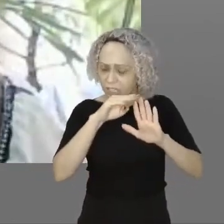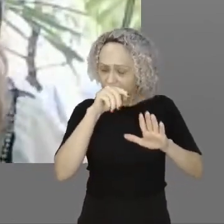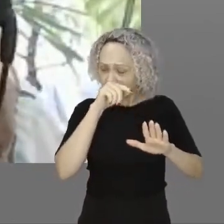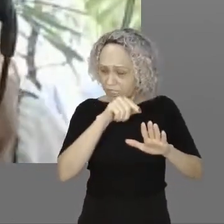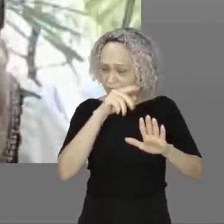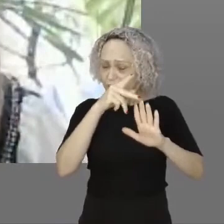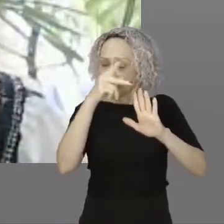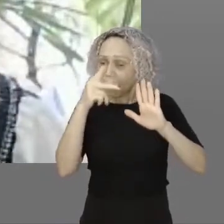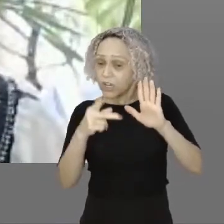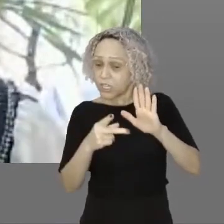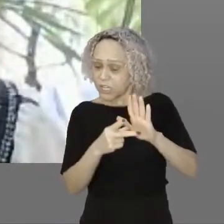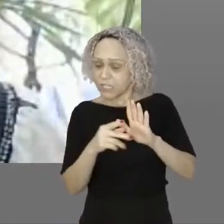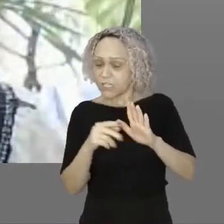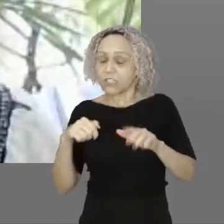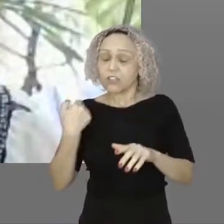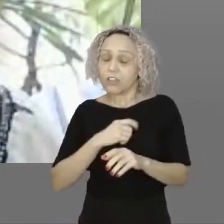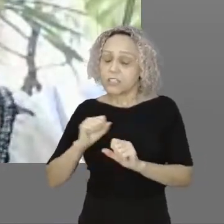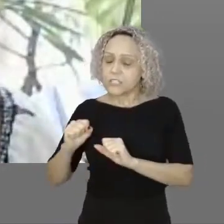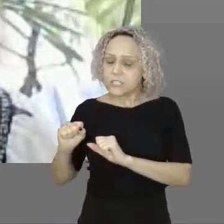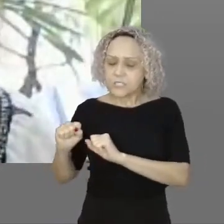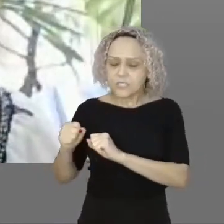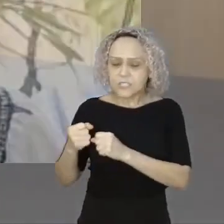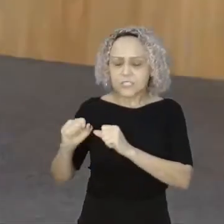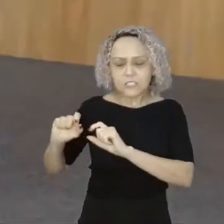e da busca da igualdade.